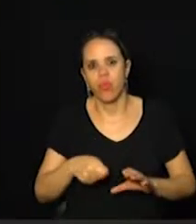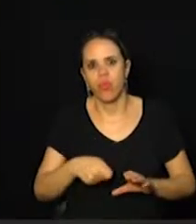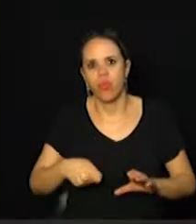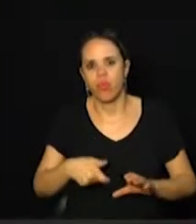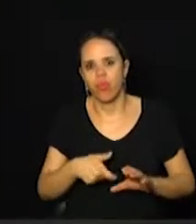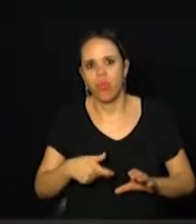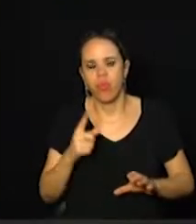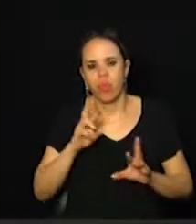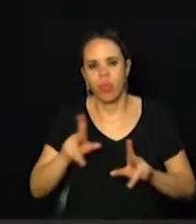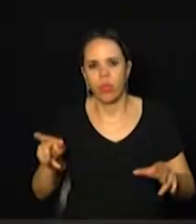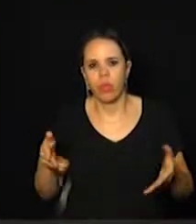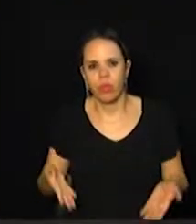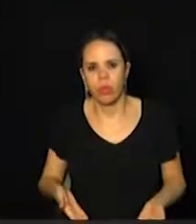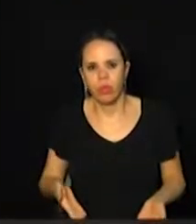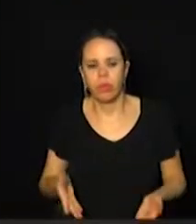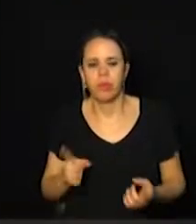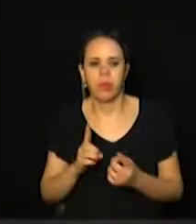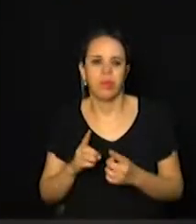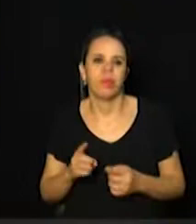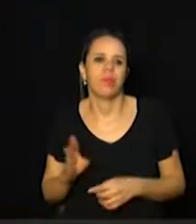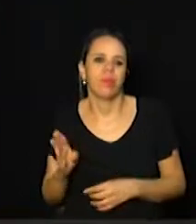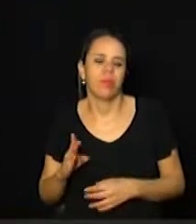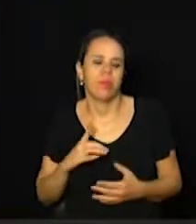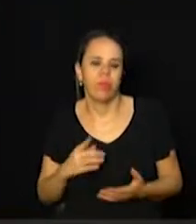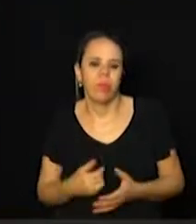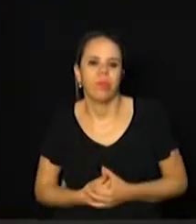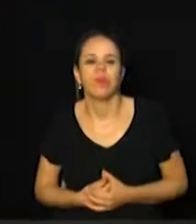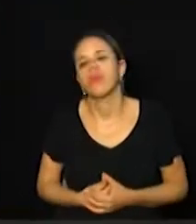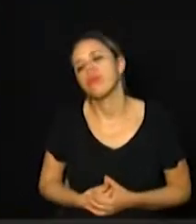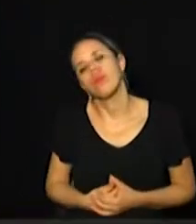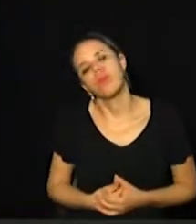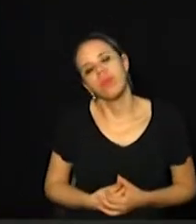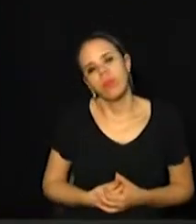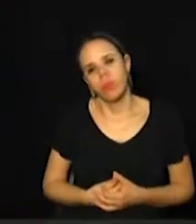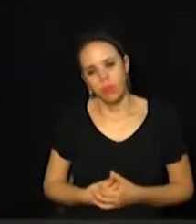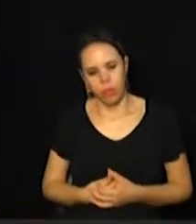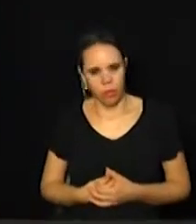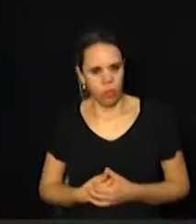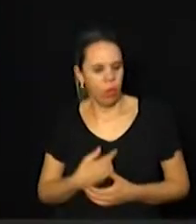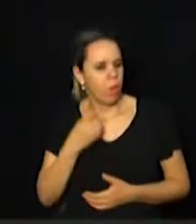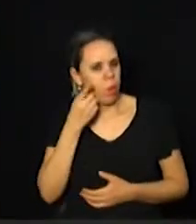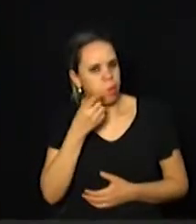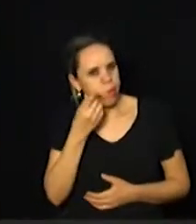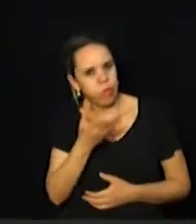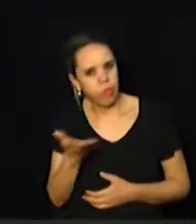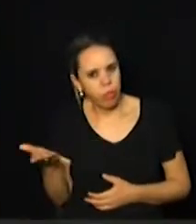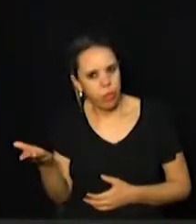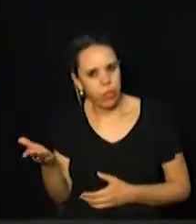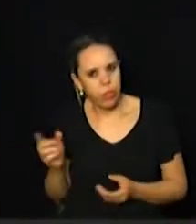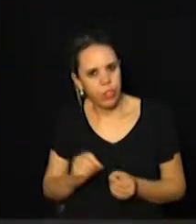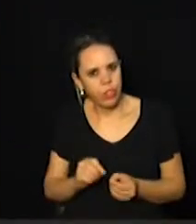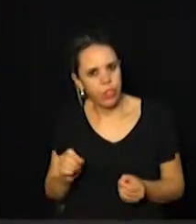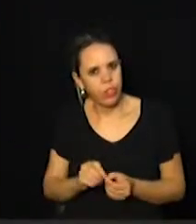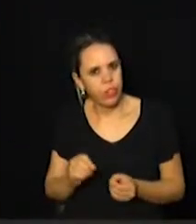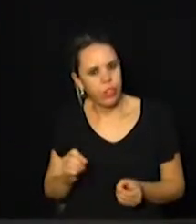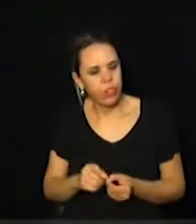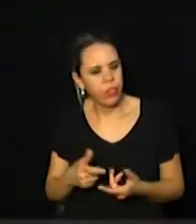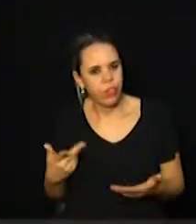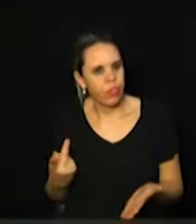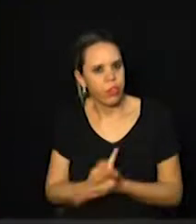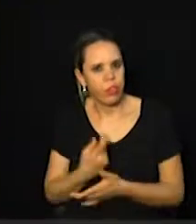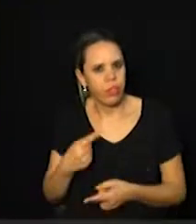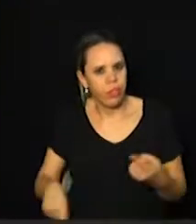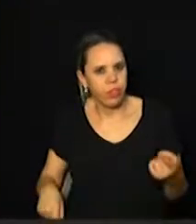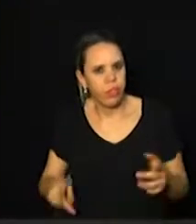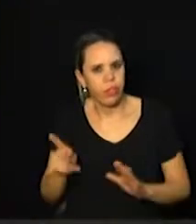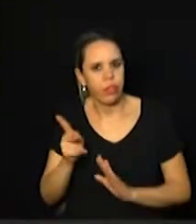e a diferente dos atendimentos que nós temos no posto em vez de se executados ficar fazendo esse tipo de coisa por